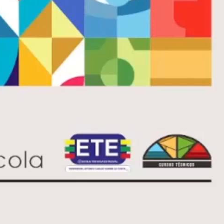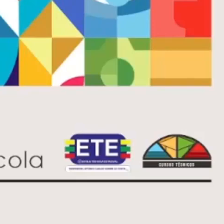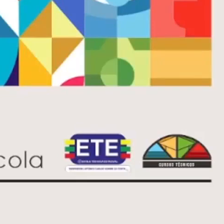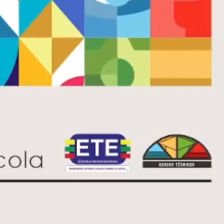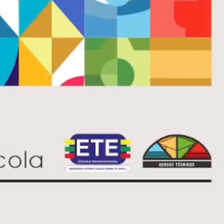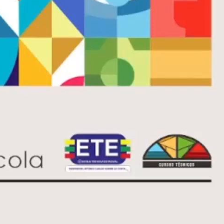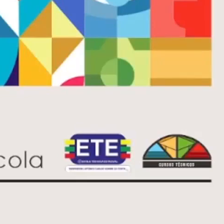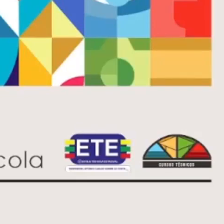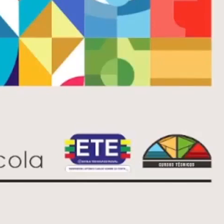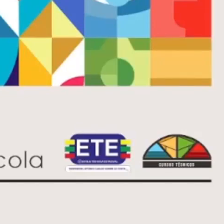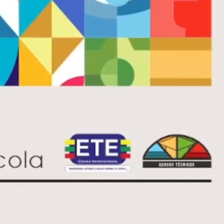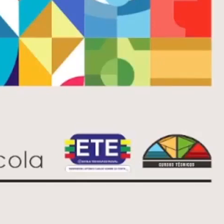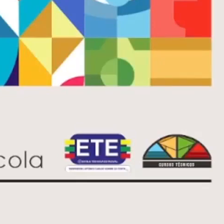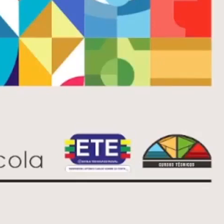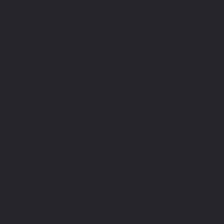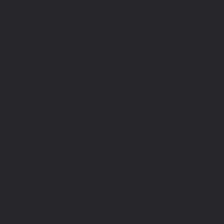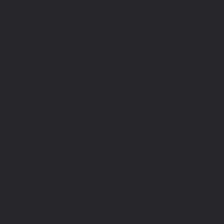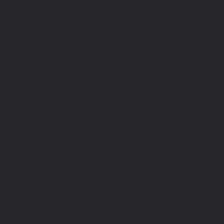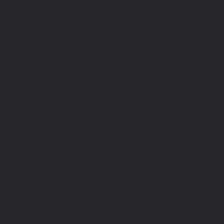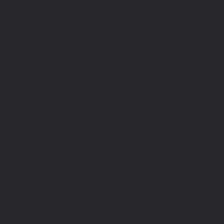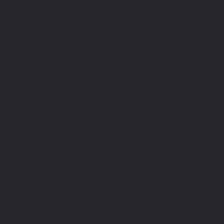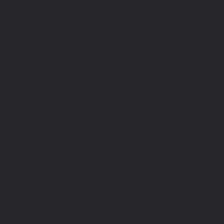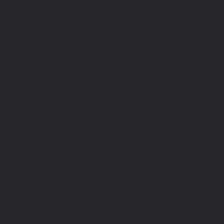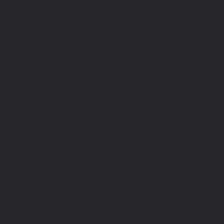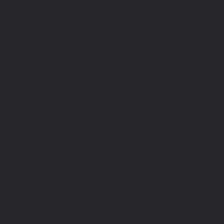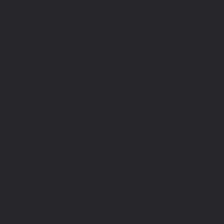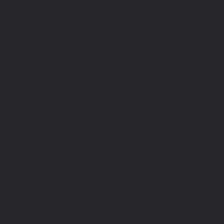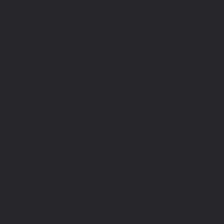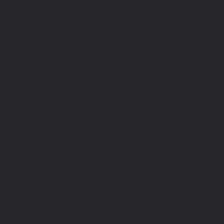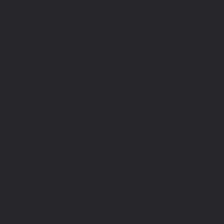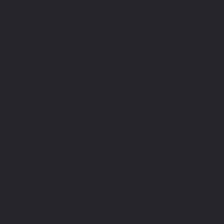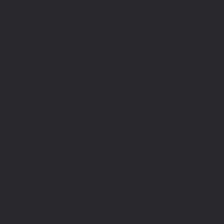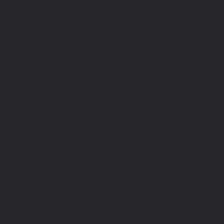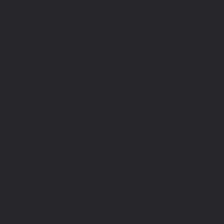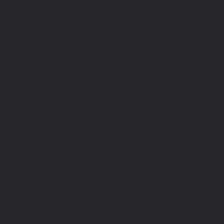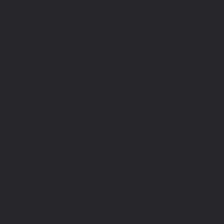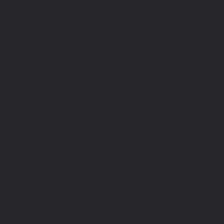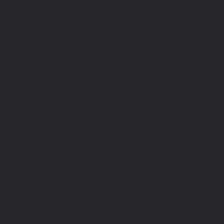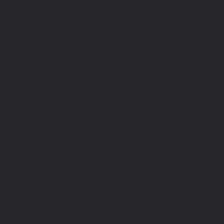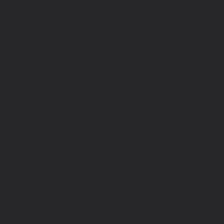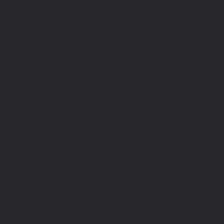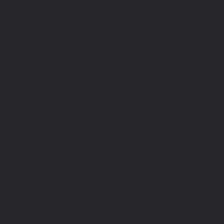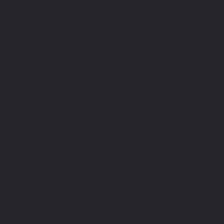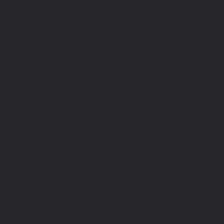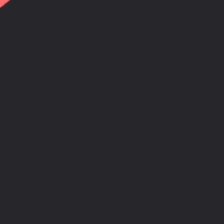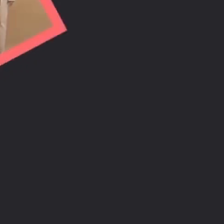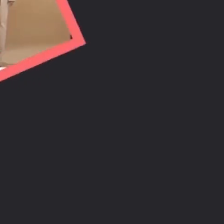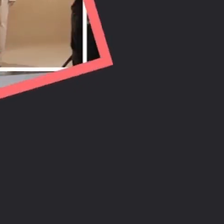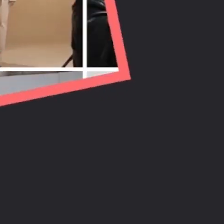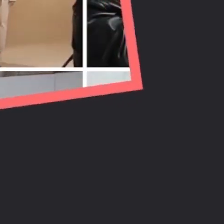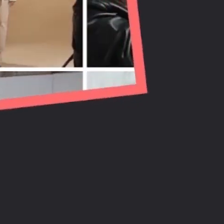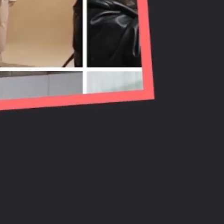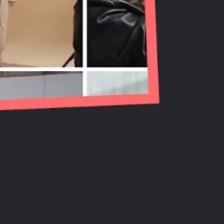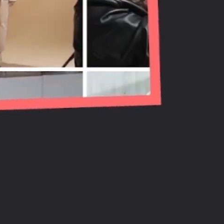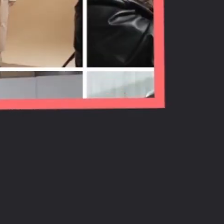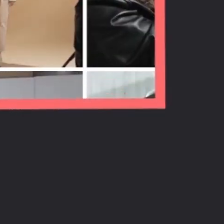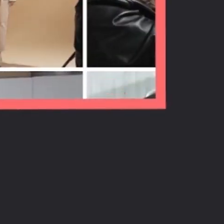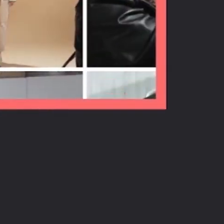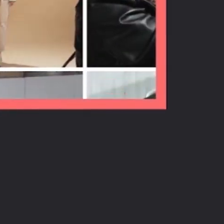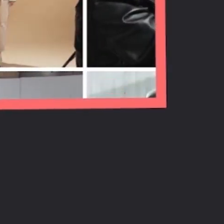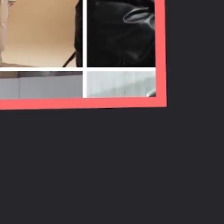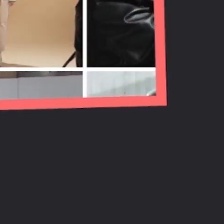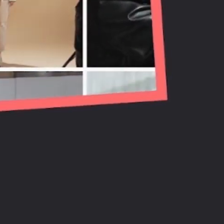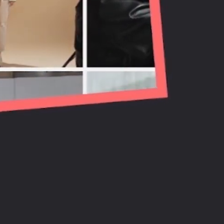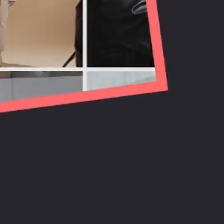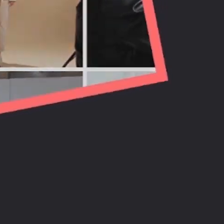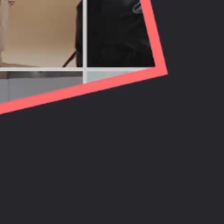Vinheta de abertura. Surgem diferentes imagens, 3 pessoas trabalhando na frente de um desktop e uma modelo em pé no estúdio. No